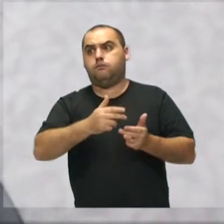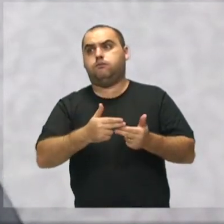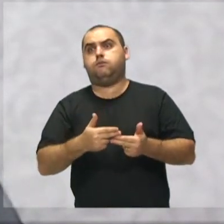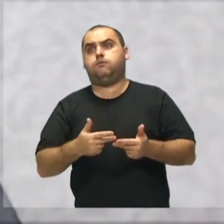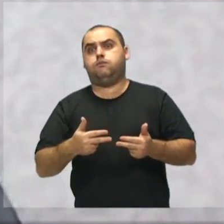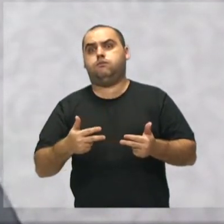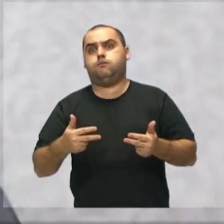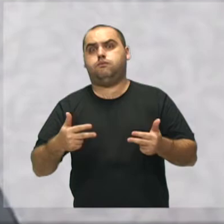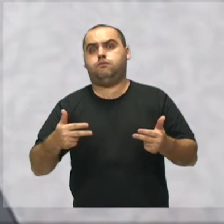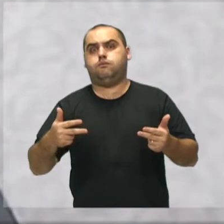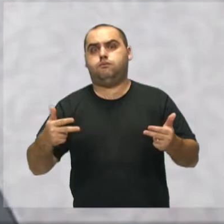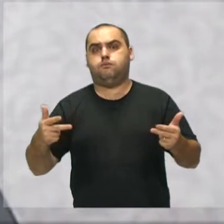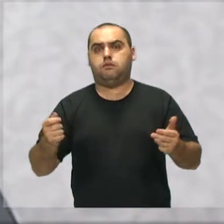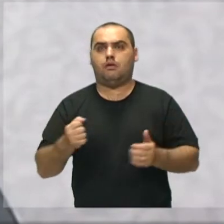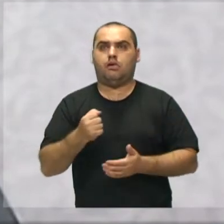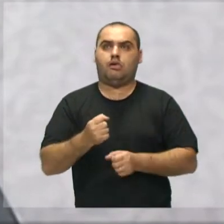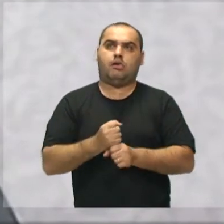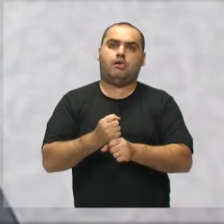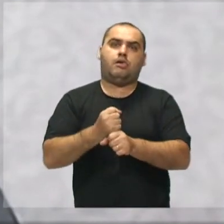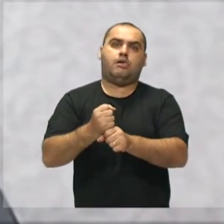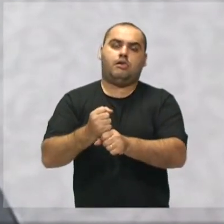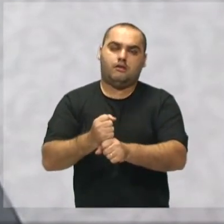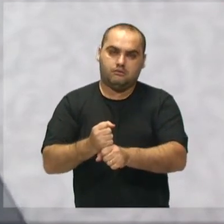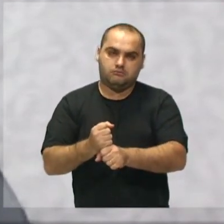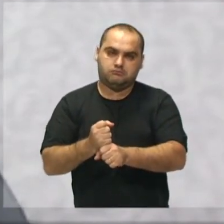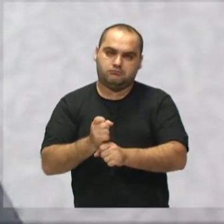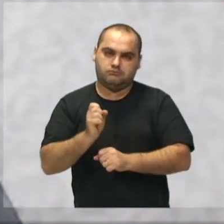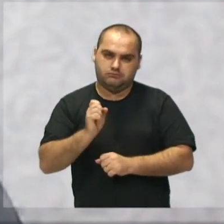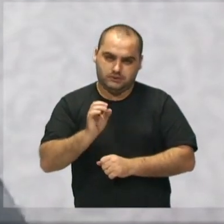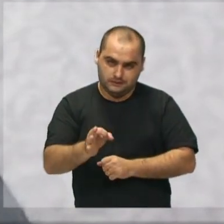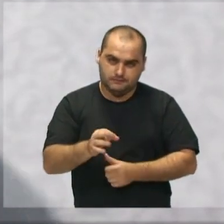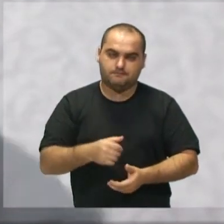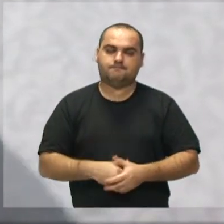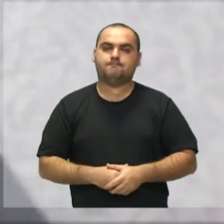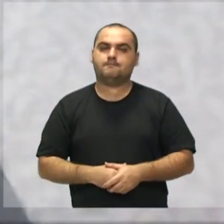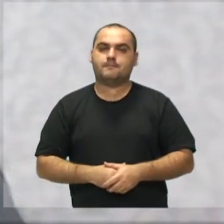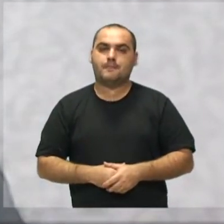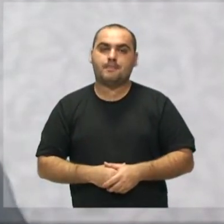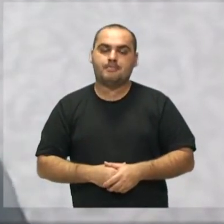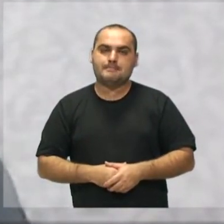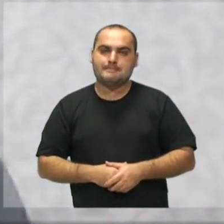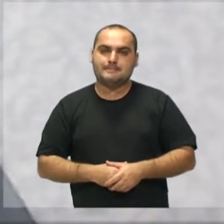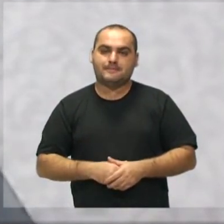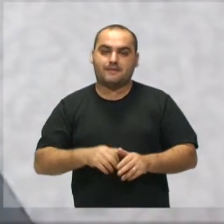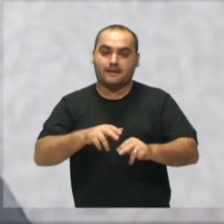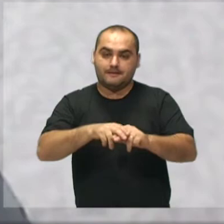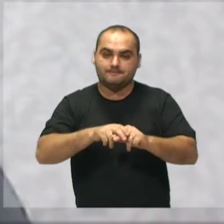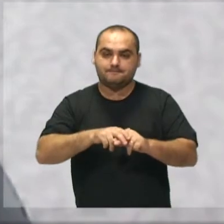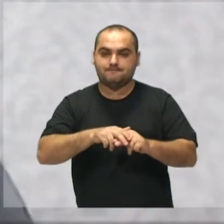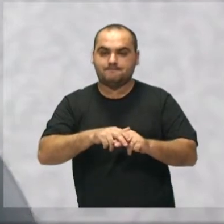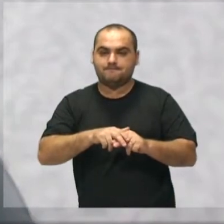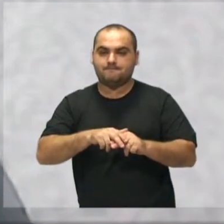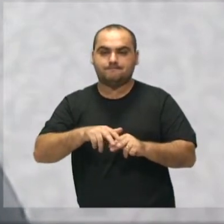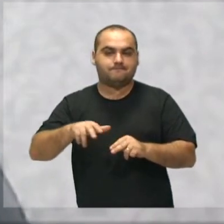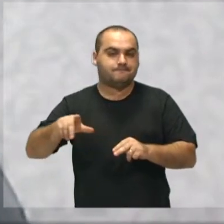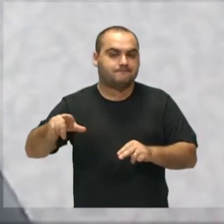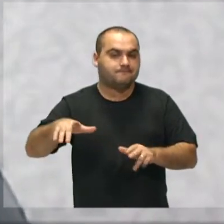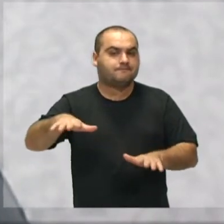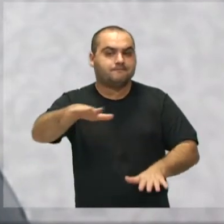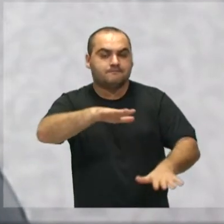as coisas assim, do partido. Pois muito bem. Essas configurações eventualmente começam a se